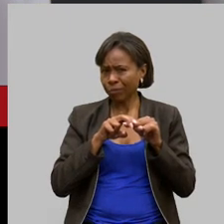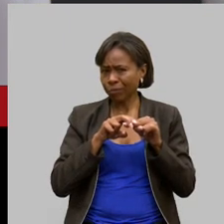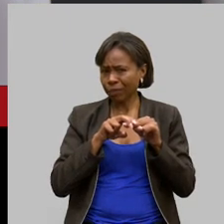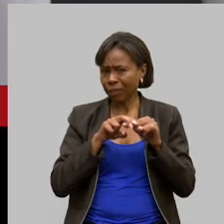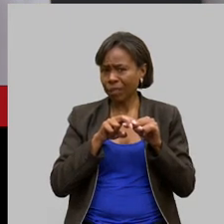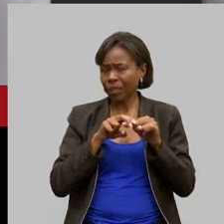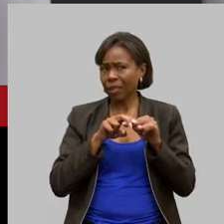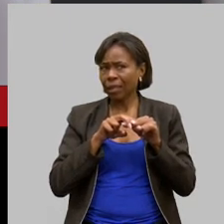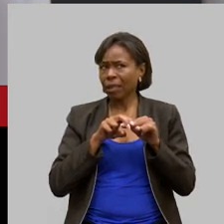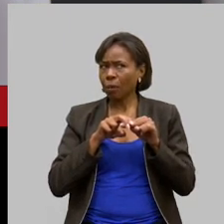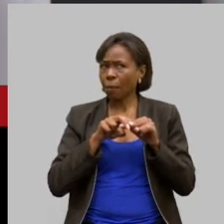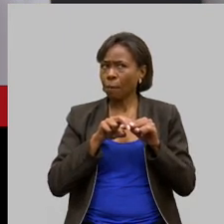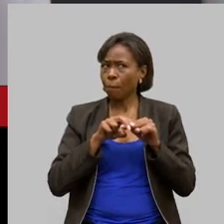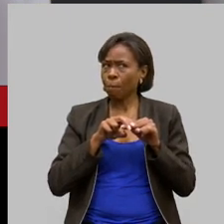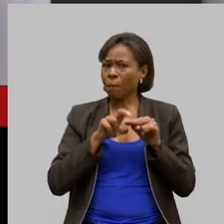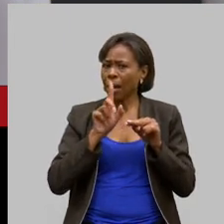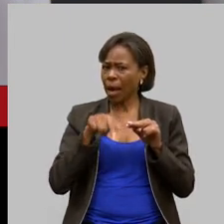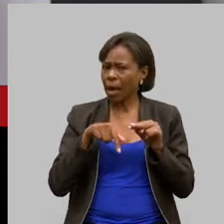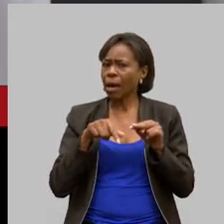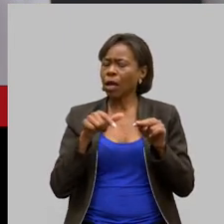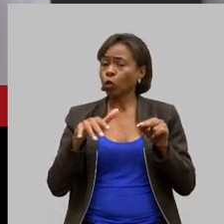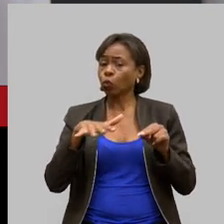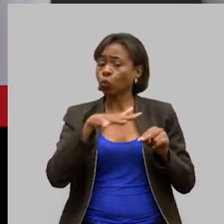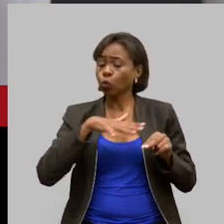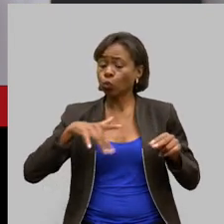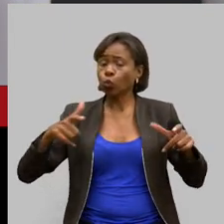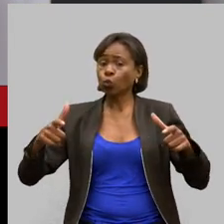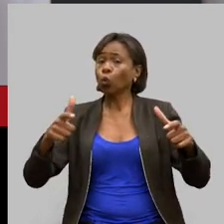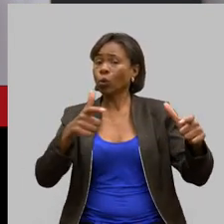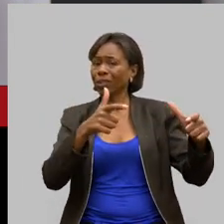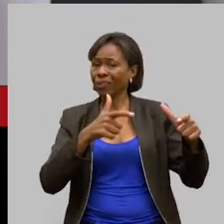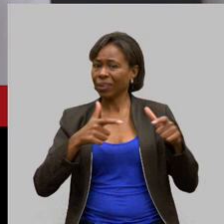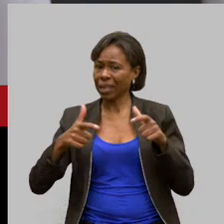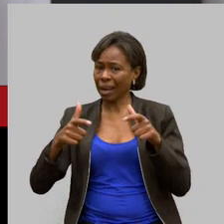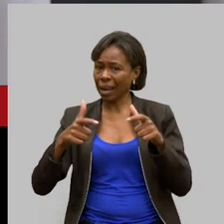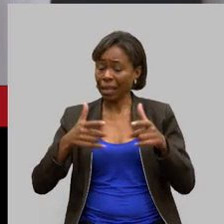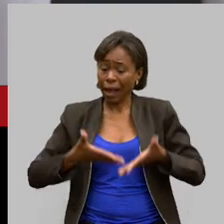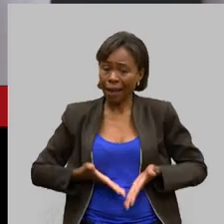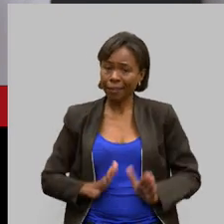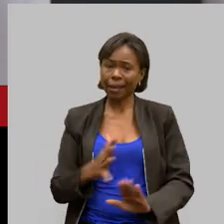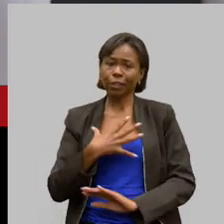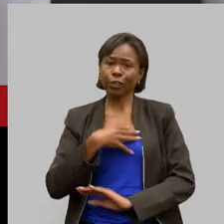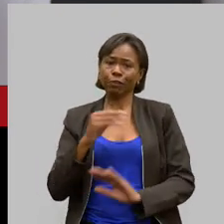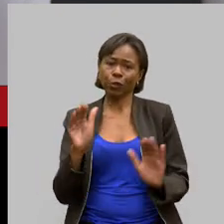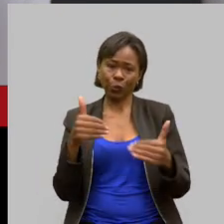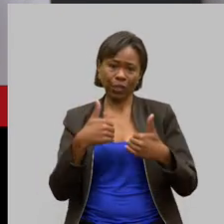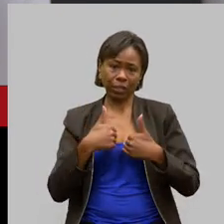ambientais olha só a sociedade não tá